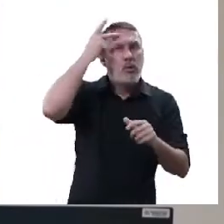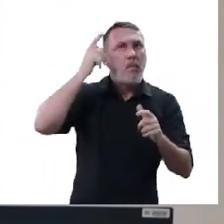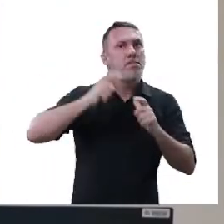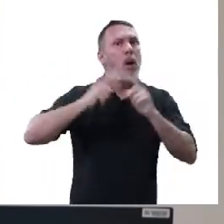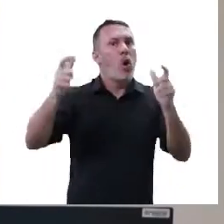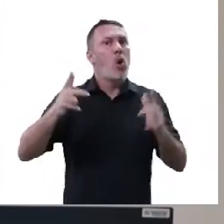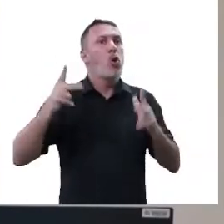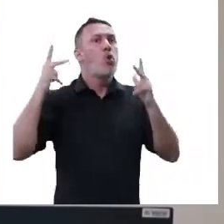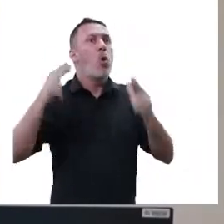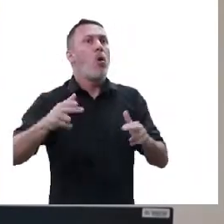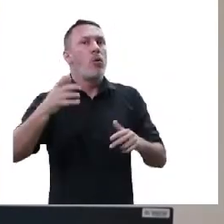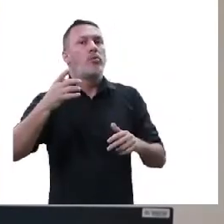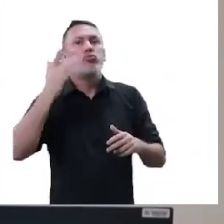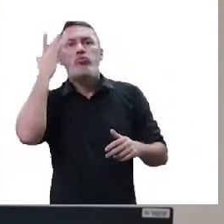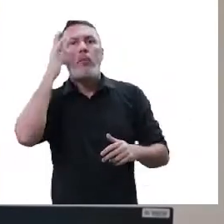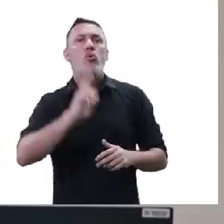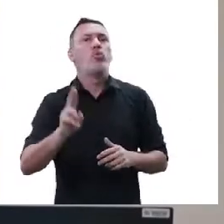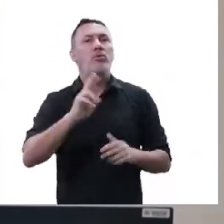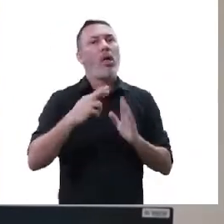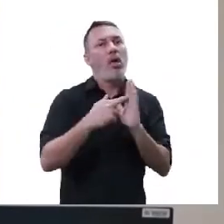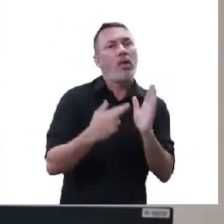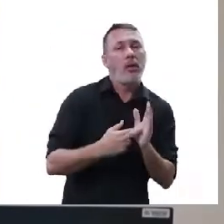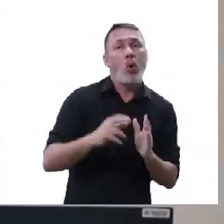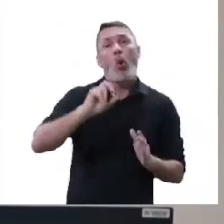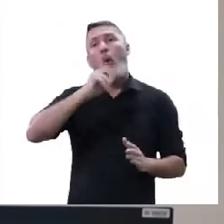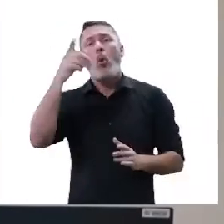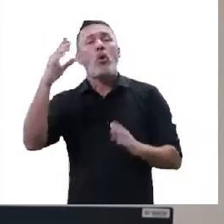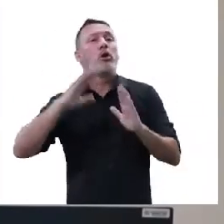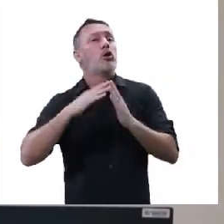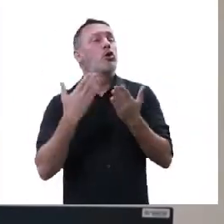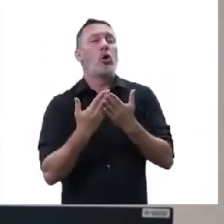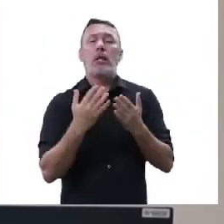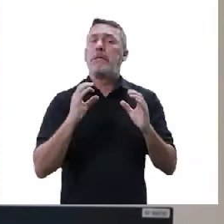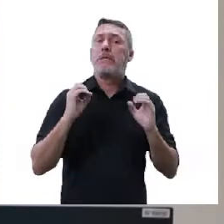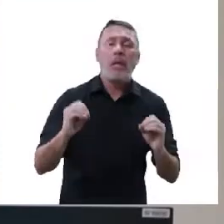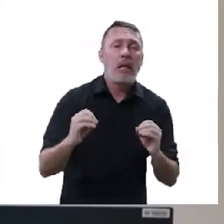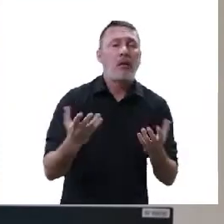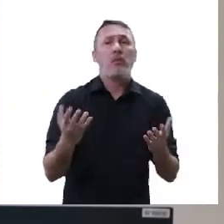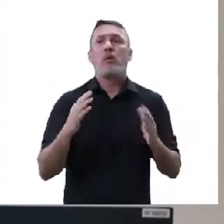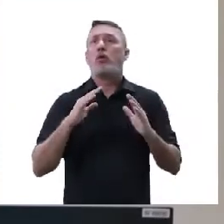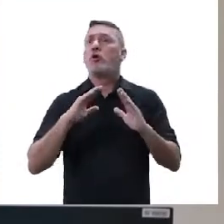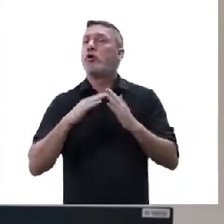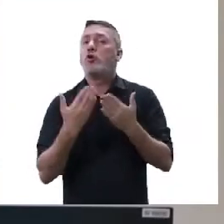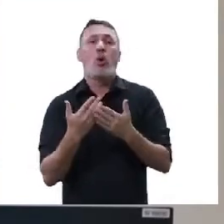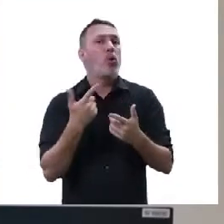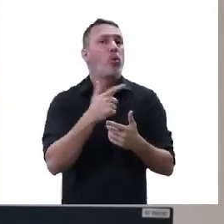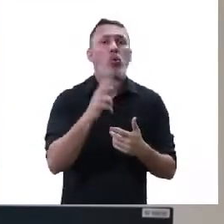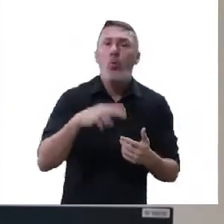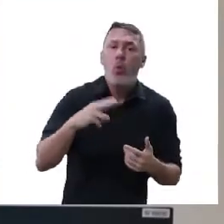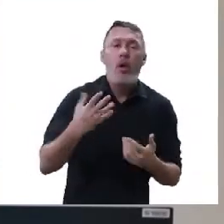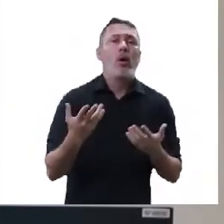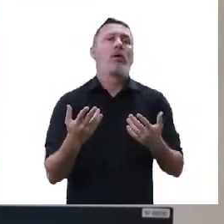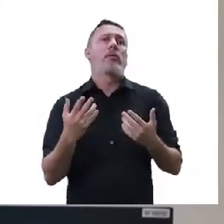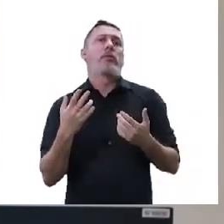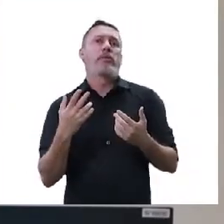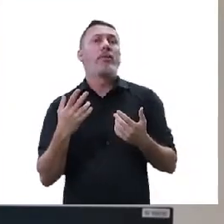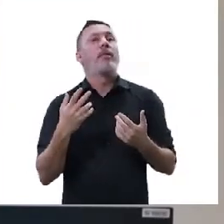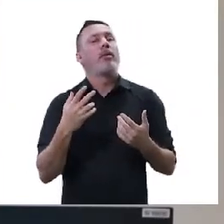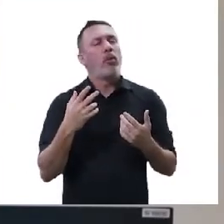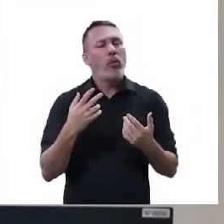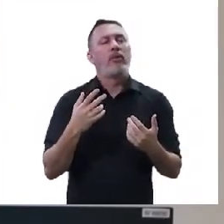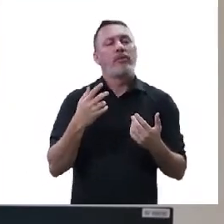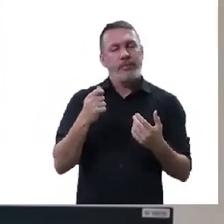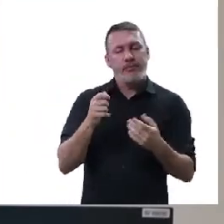sua volta que infelizmente não sabem usar. Ou infelizmente não tiveram acesso. Então cabe a você educar ou